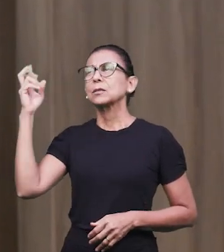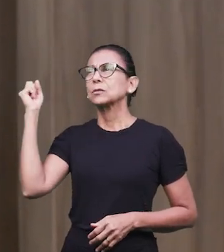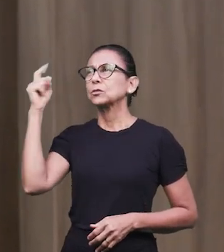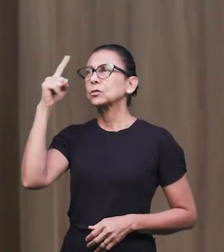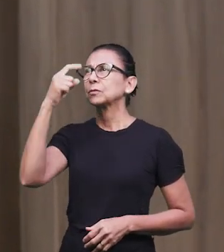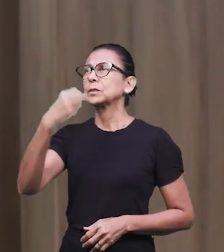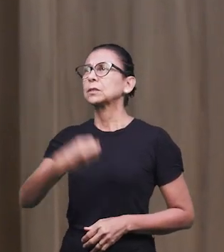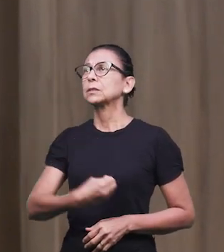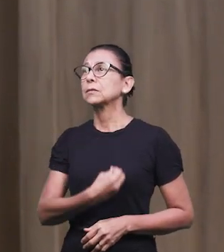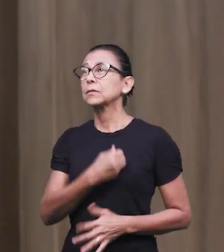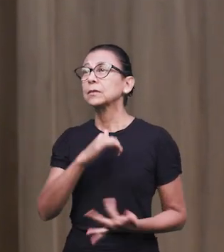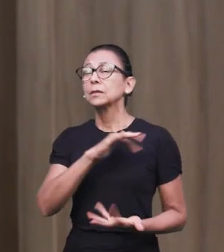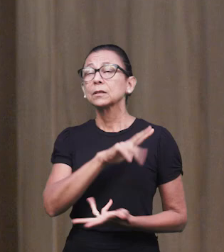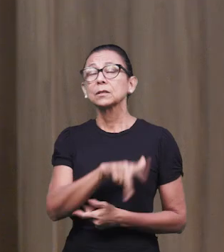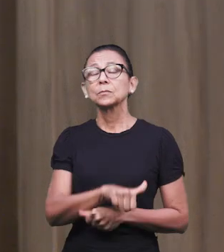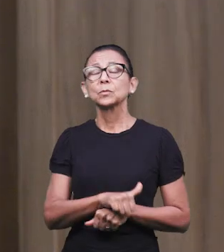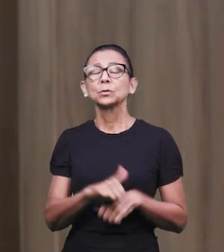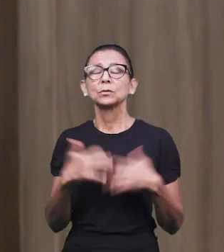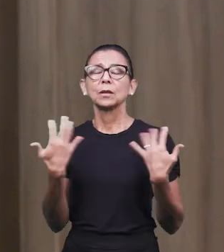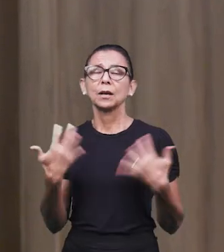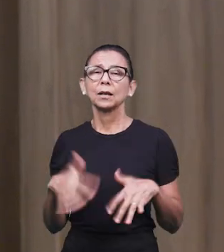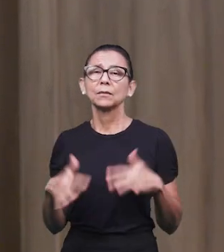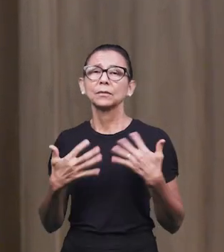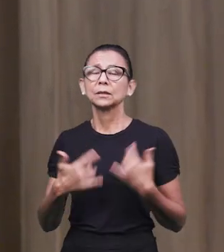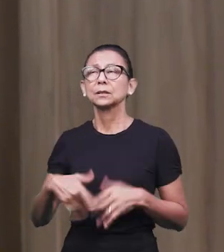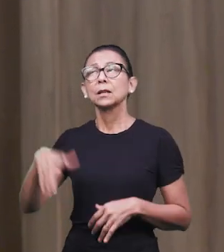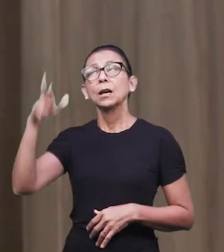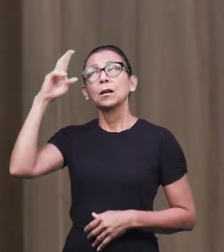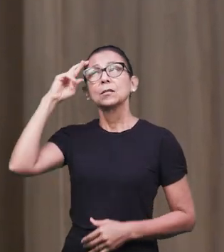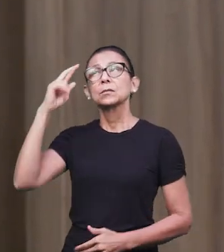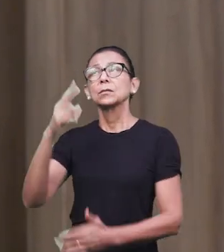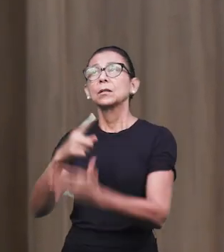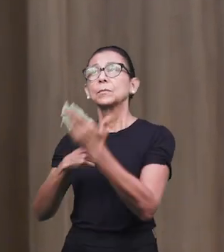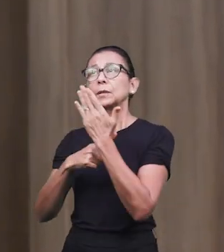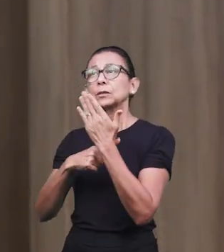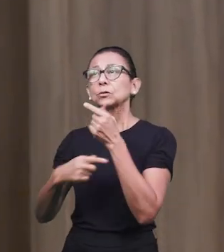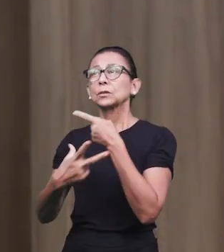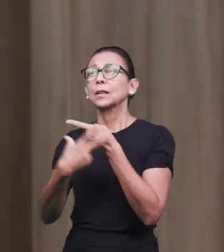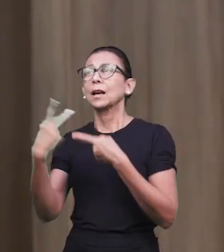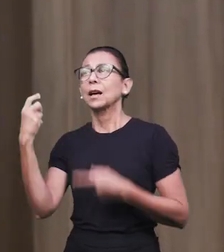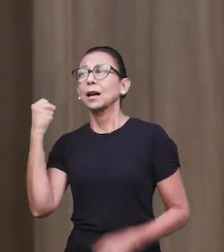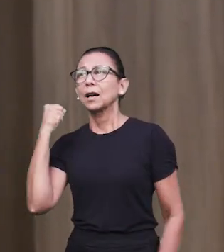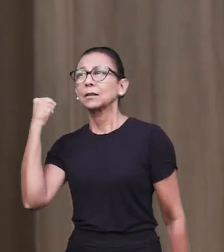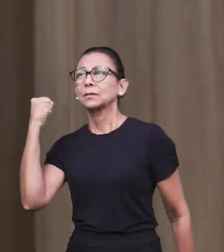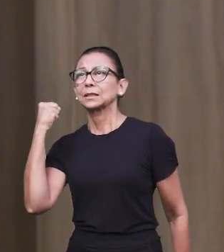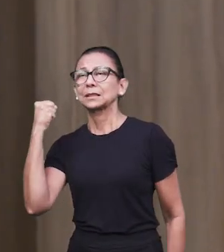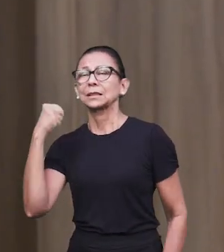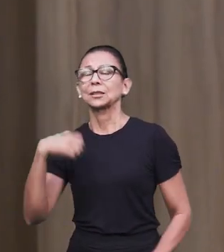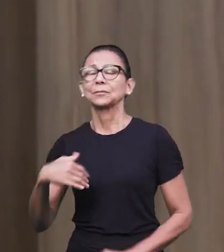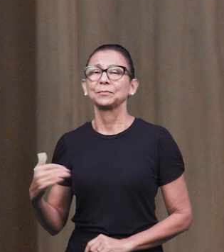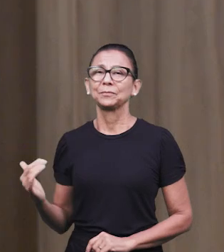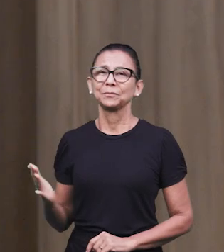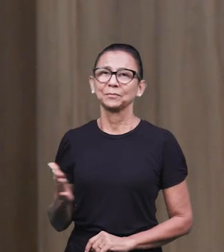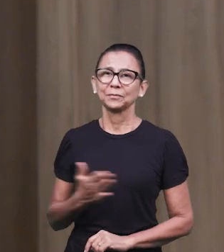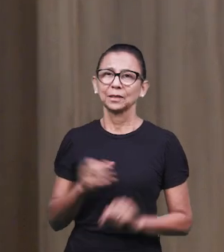mundo de aflições. Faz de mim um vencedor. É um irmão nosso,